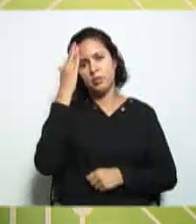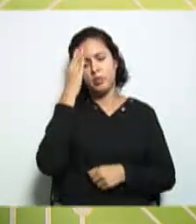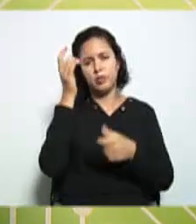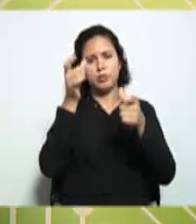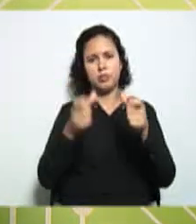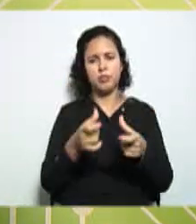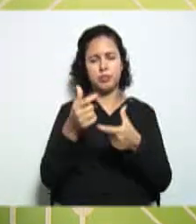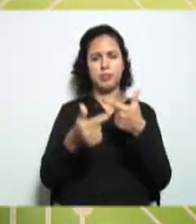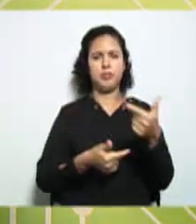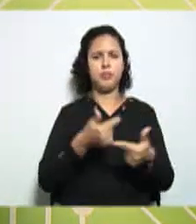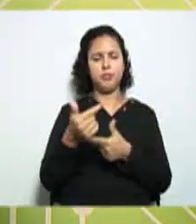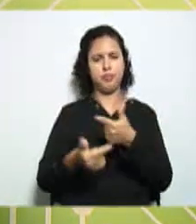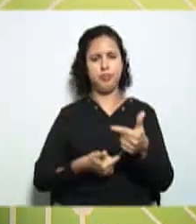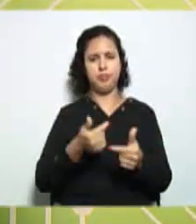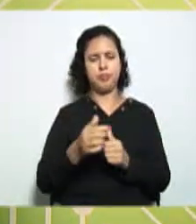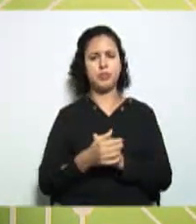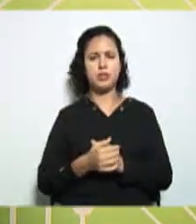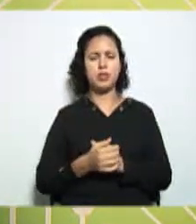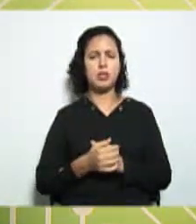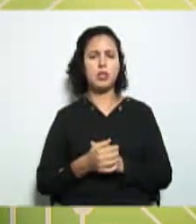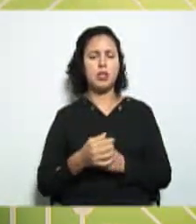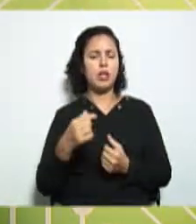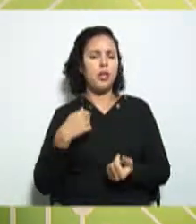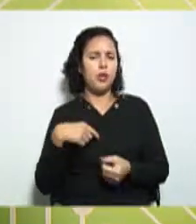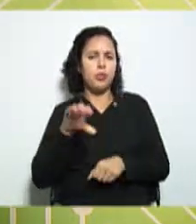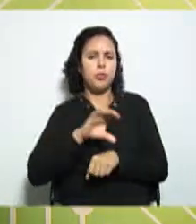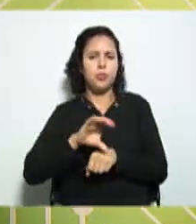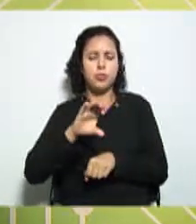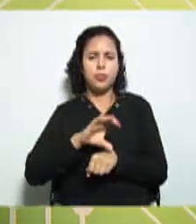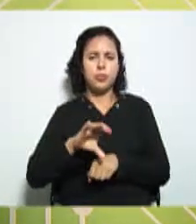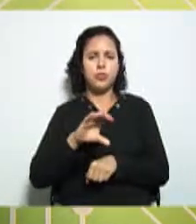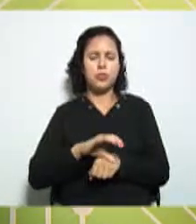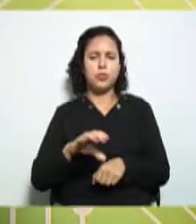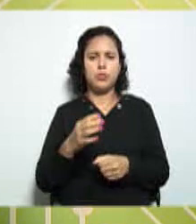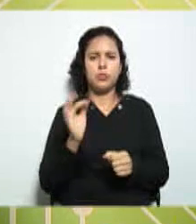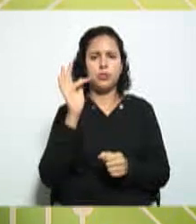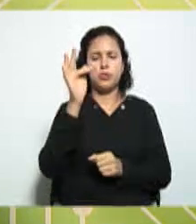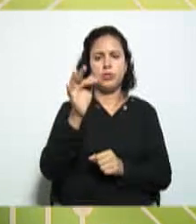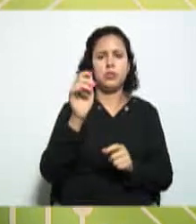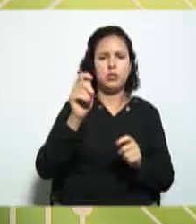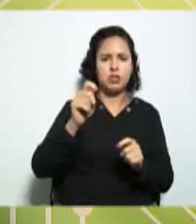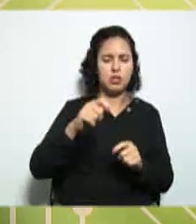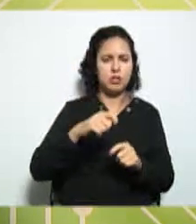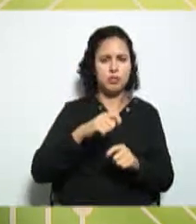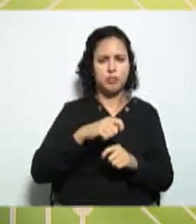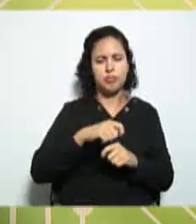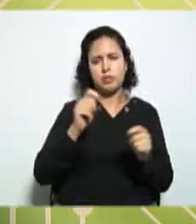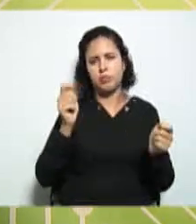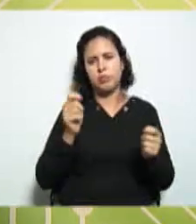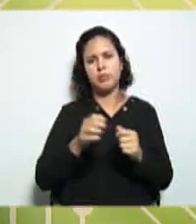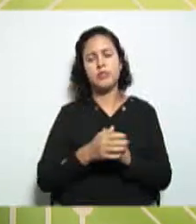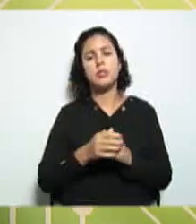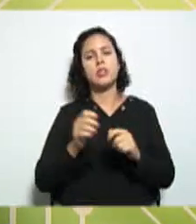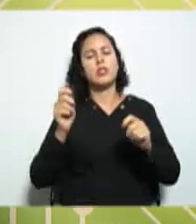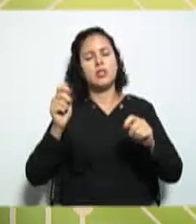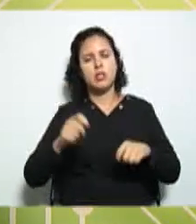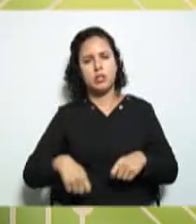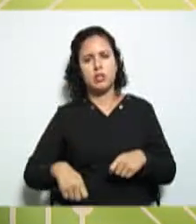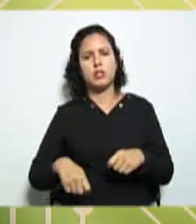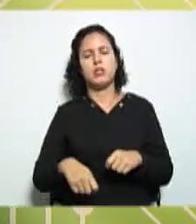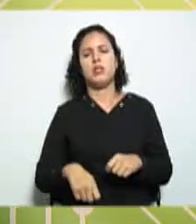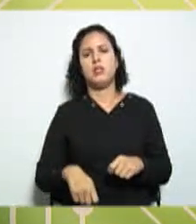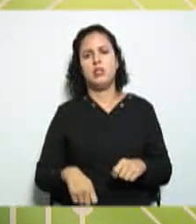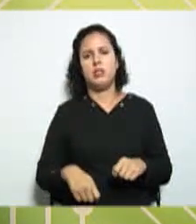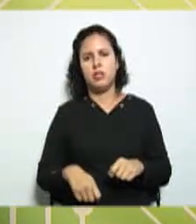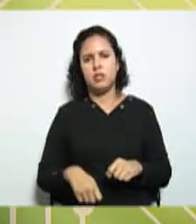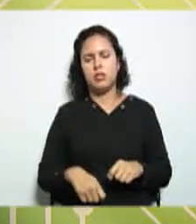onde atuar. Né? Ah, eu estou fazendo um curso que não vai servir para nada. Ele serve. Né? Ele serve principalmente